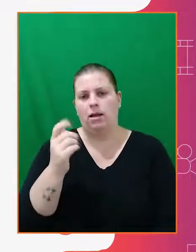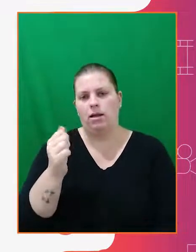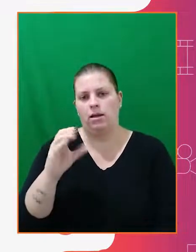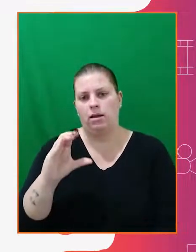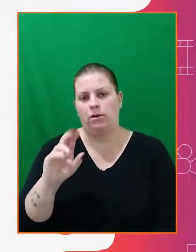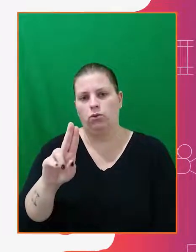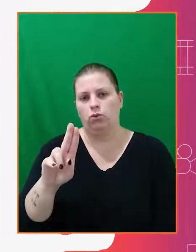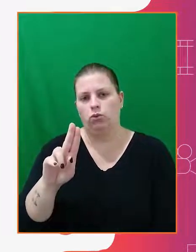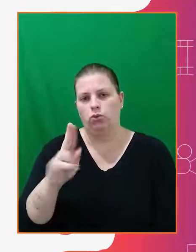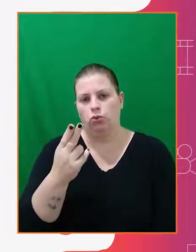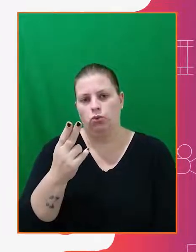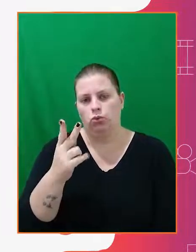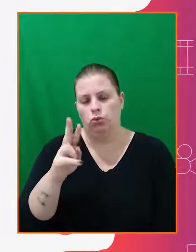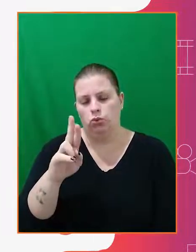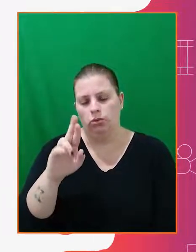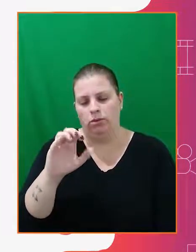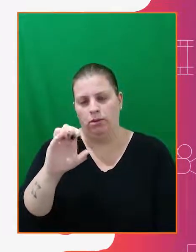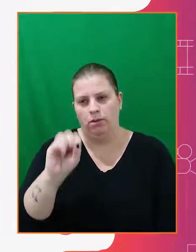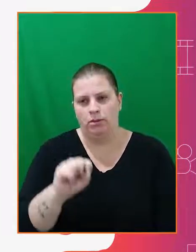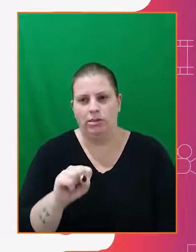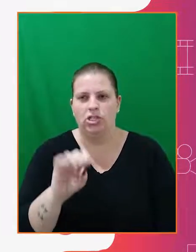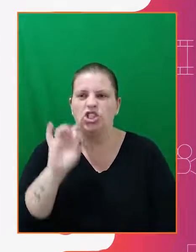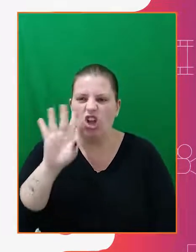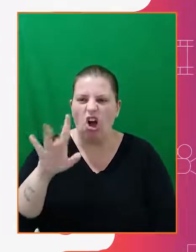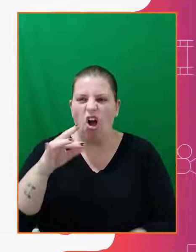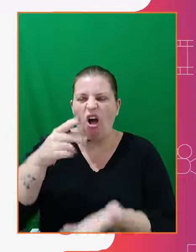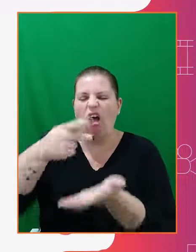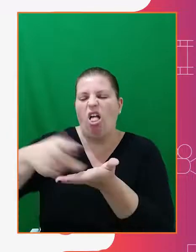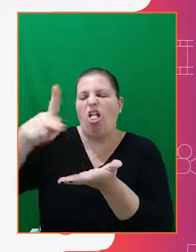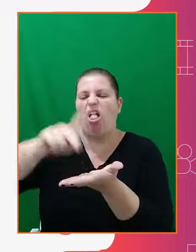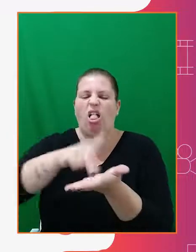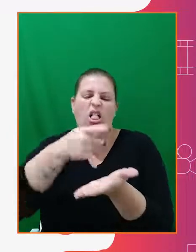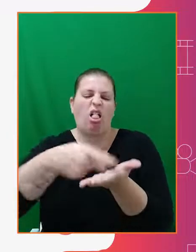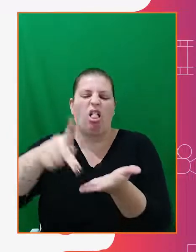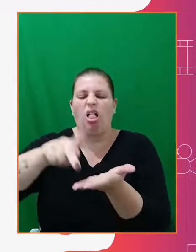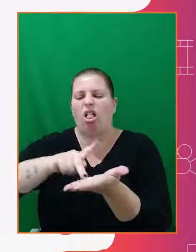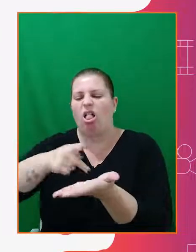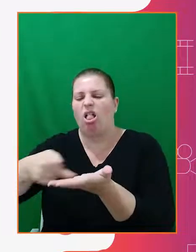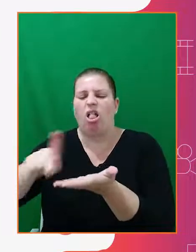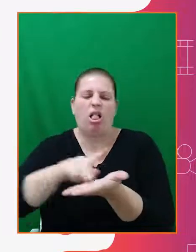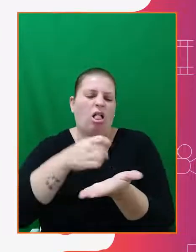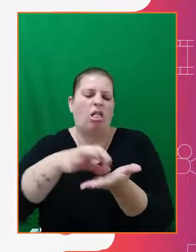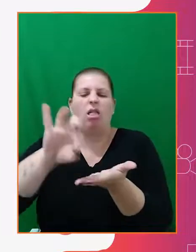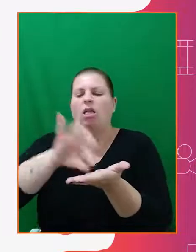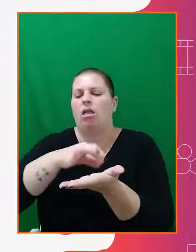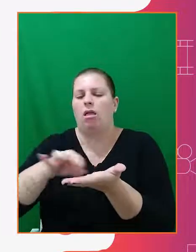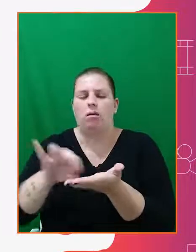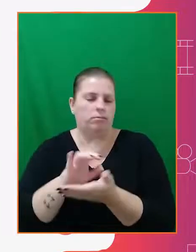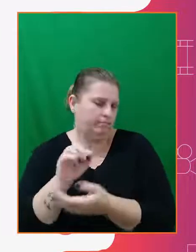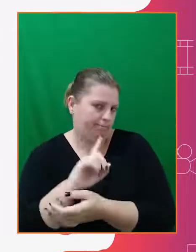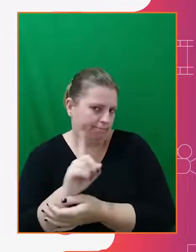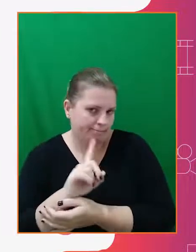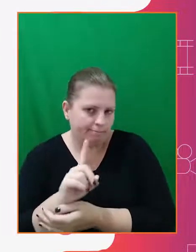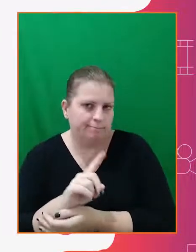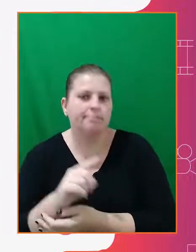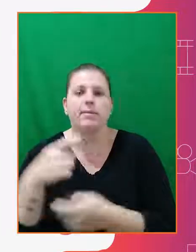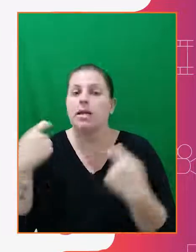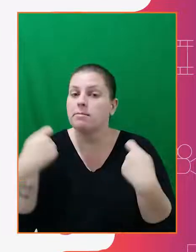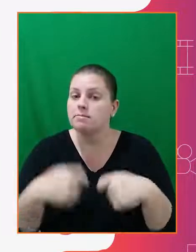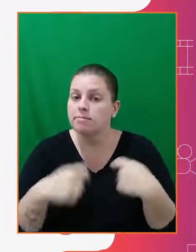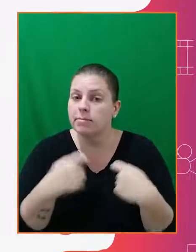Fazer achuras não é apenas rabiscar linhas aleatoriamente em um local. Elas exigem